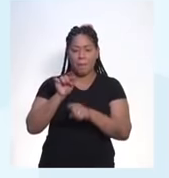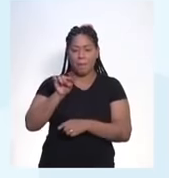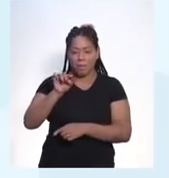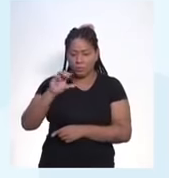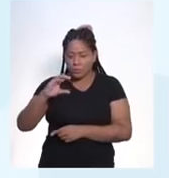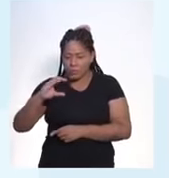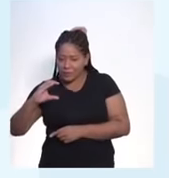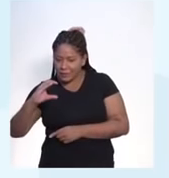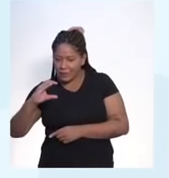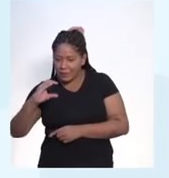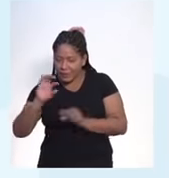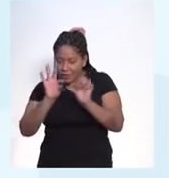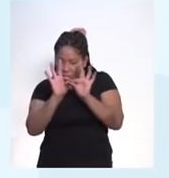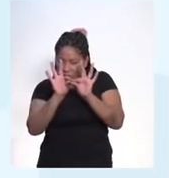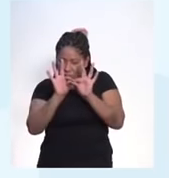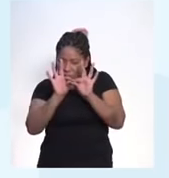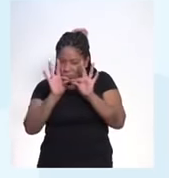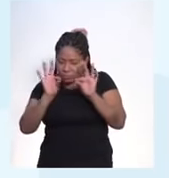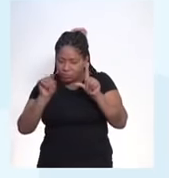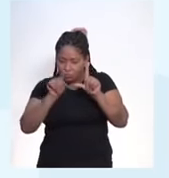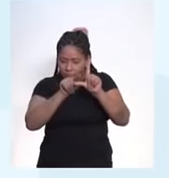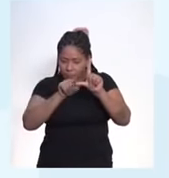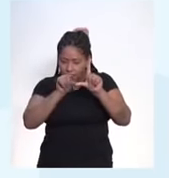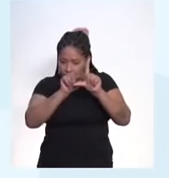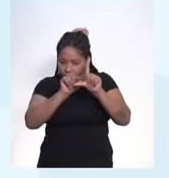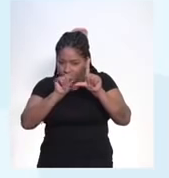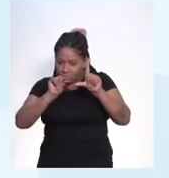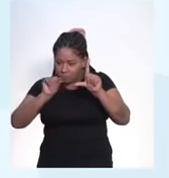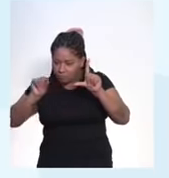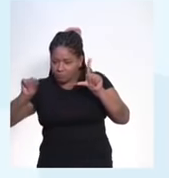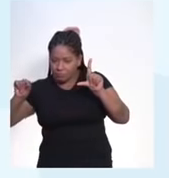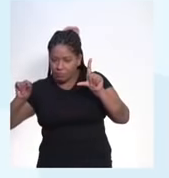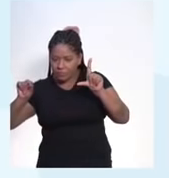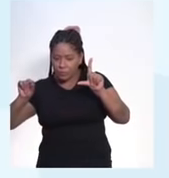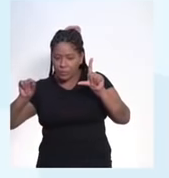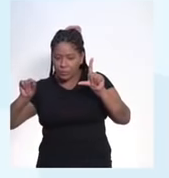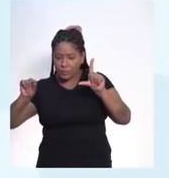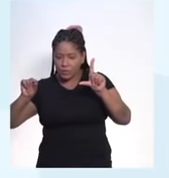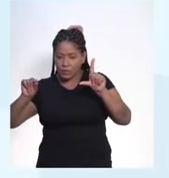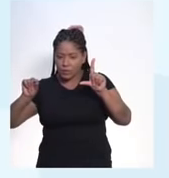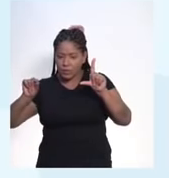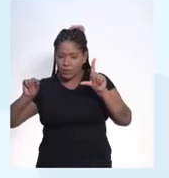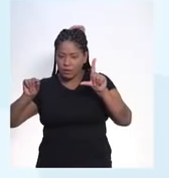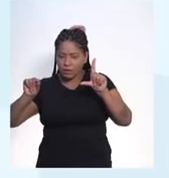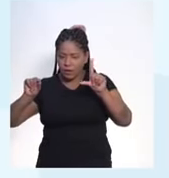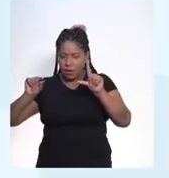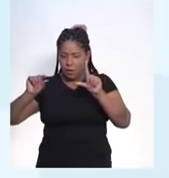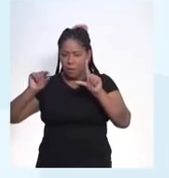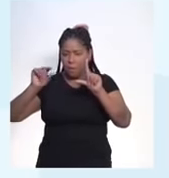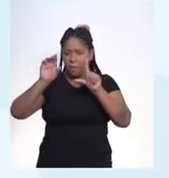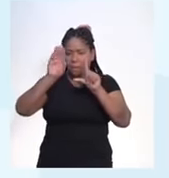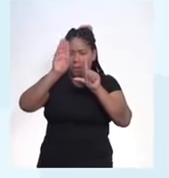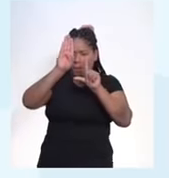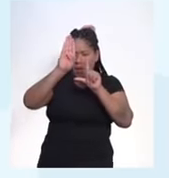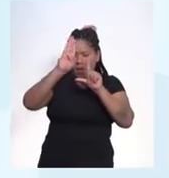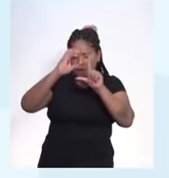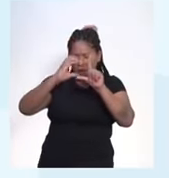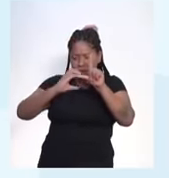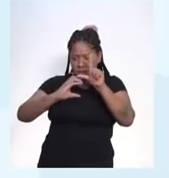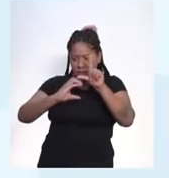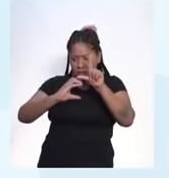ali que a base do Triângulo eles coincidem fica um em cima do outro digamos assim